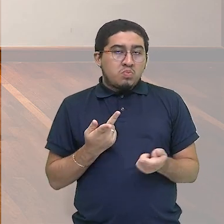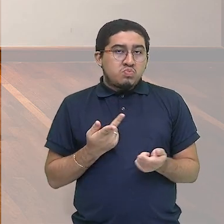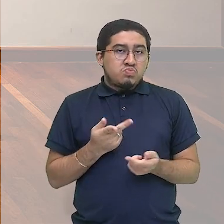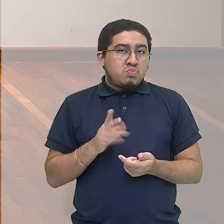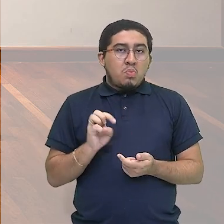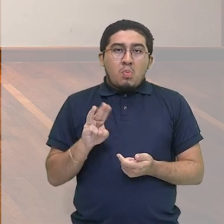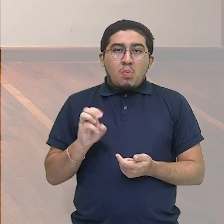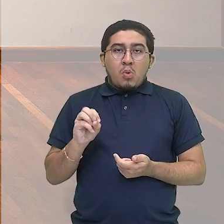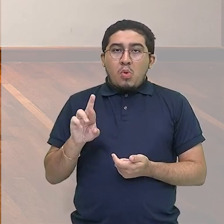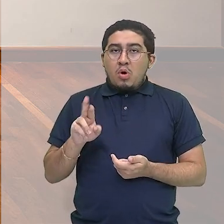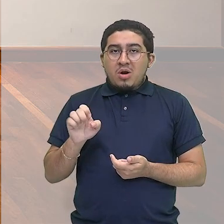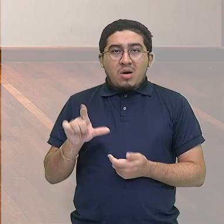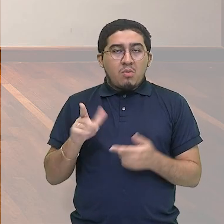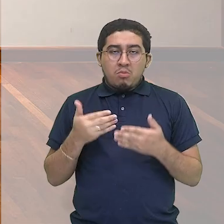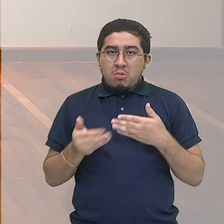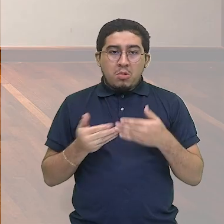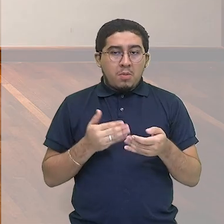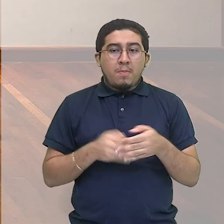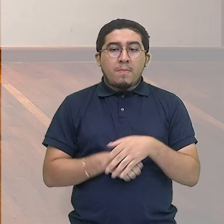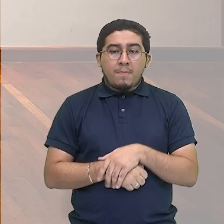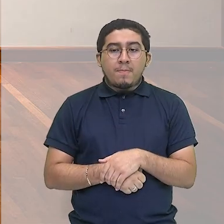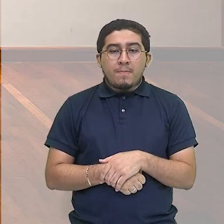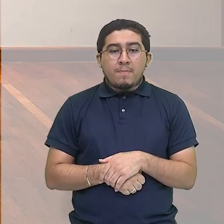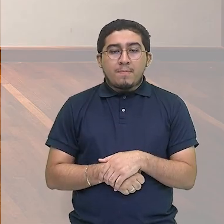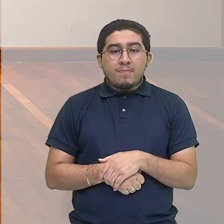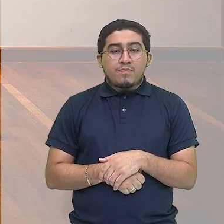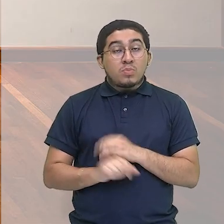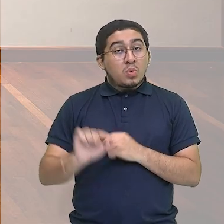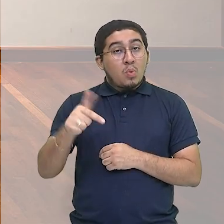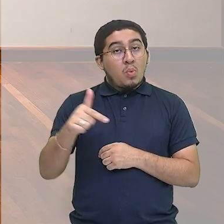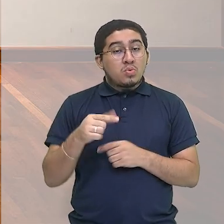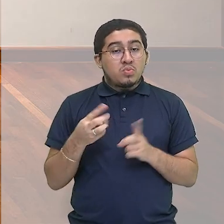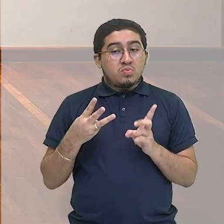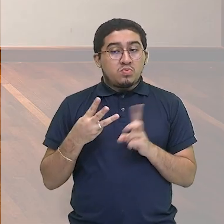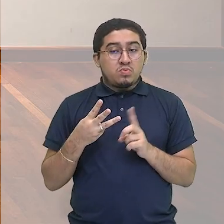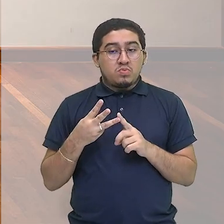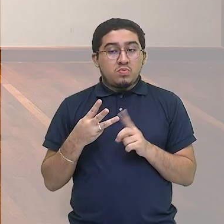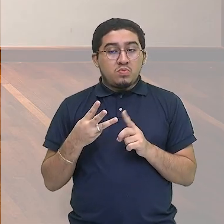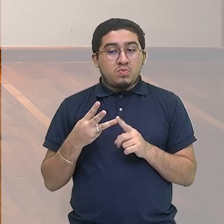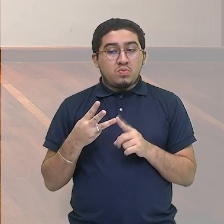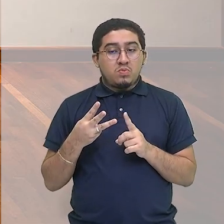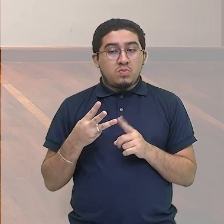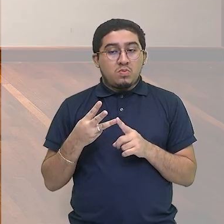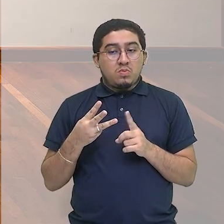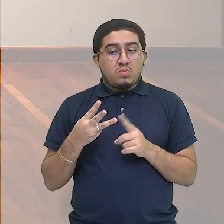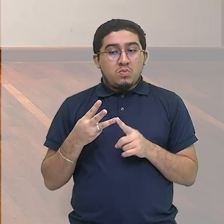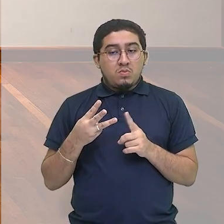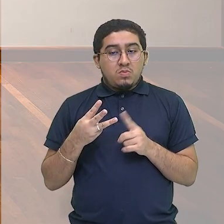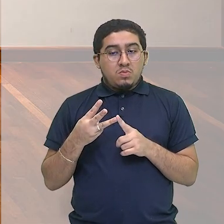ético, certo? O outro tipo de ação do